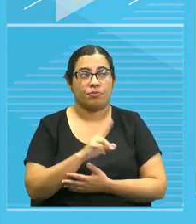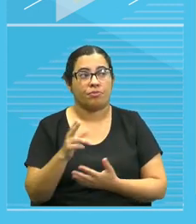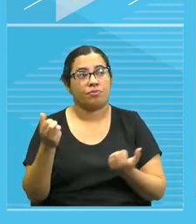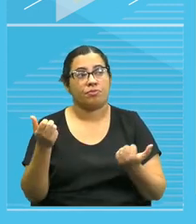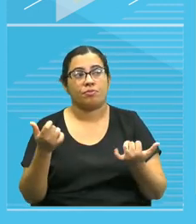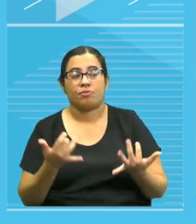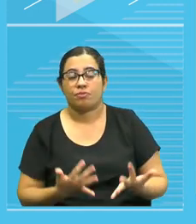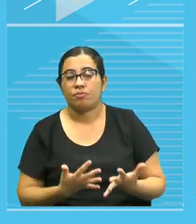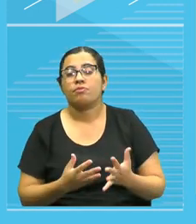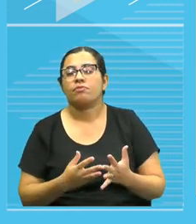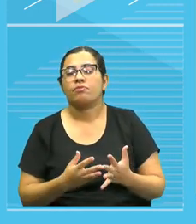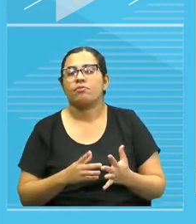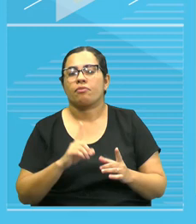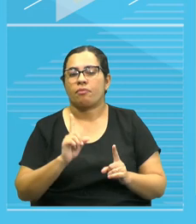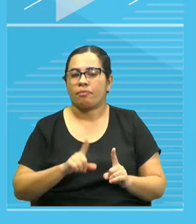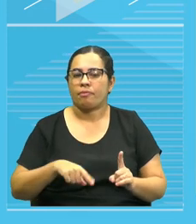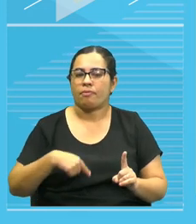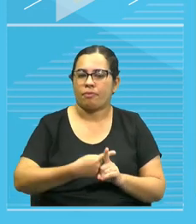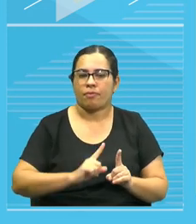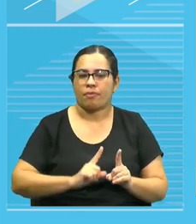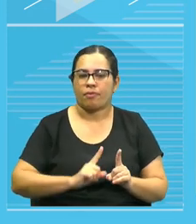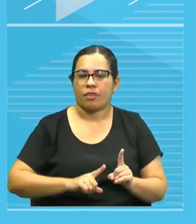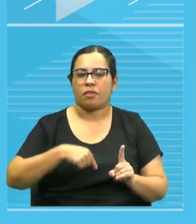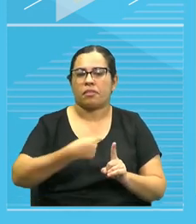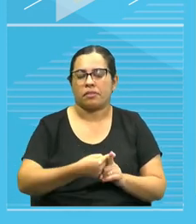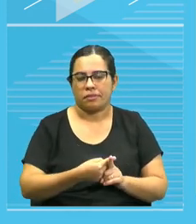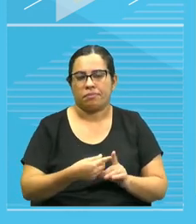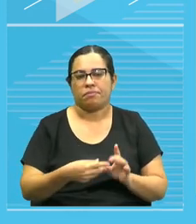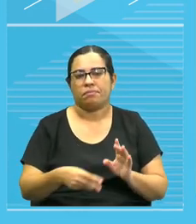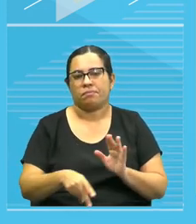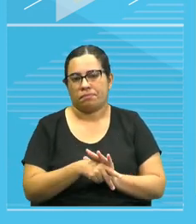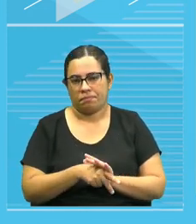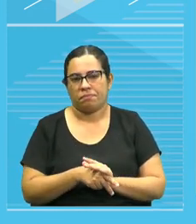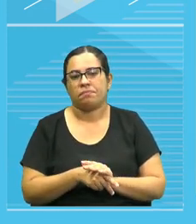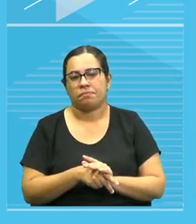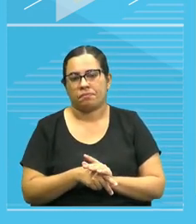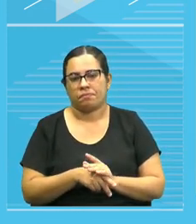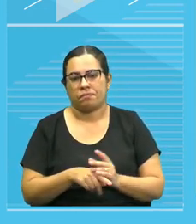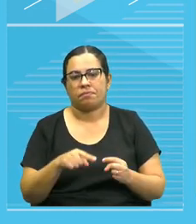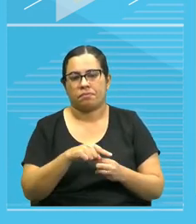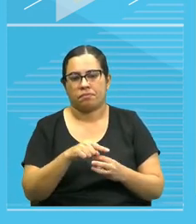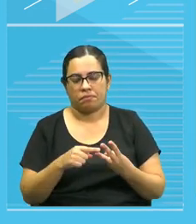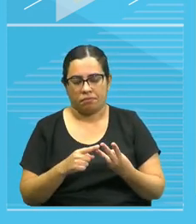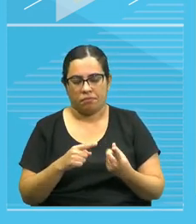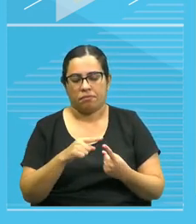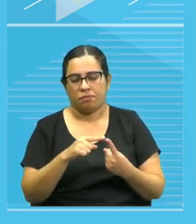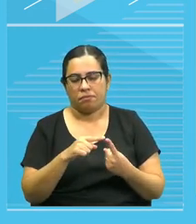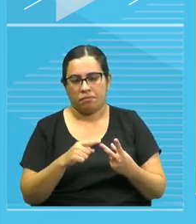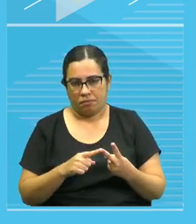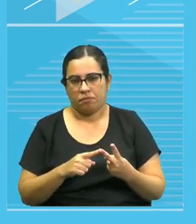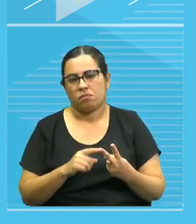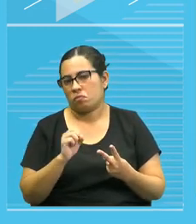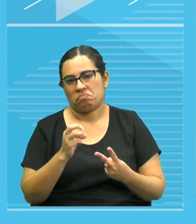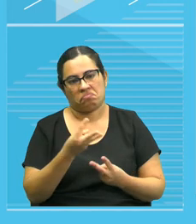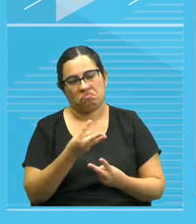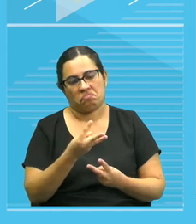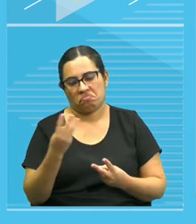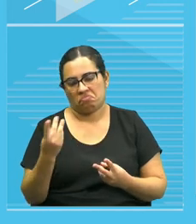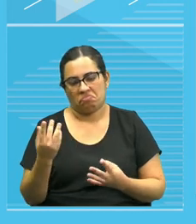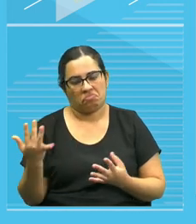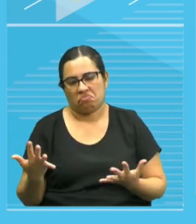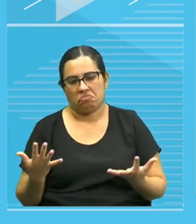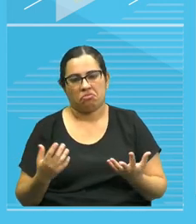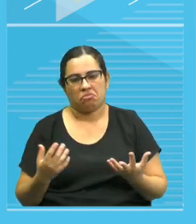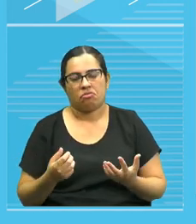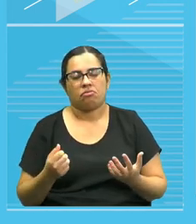diz é uma reação de adição o que a reação de adição Você tem dois compostos três ou mais formando